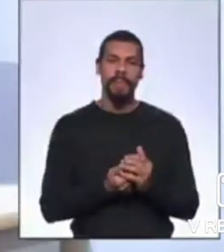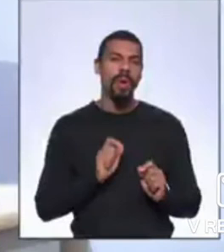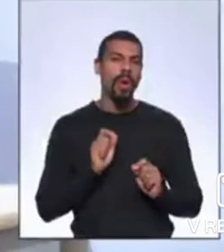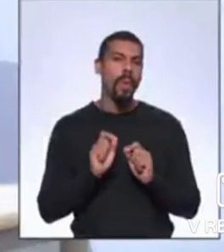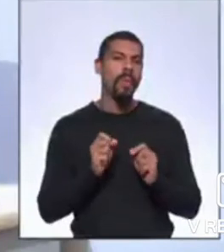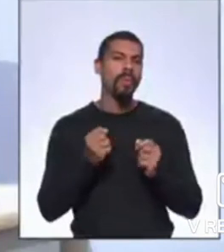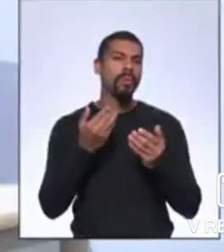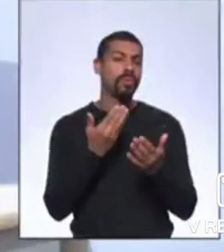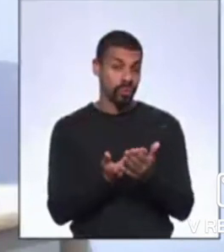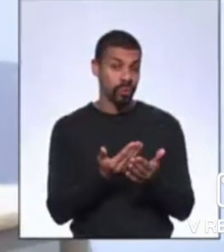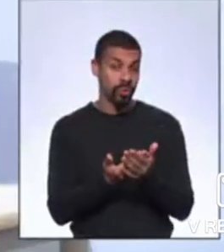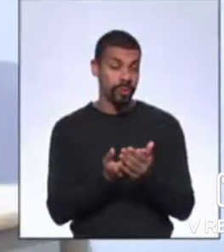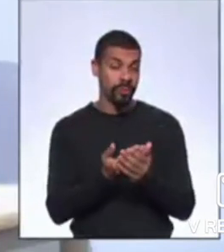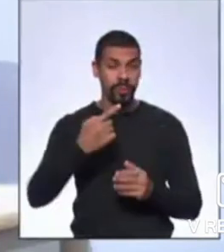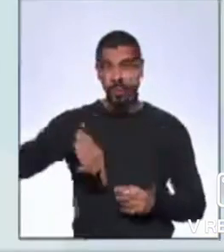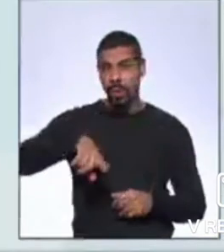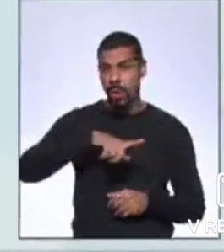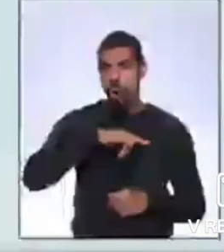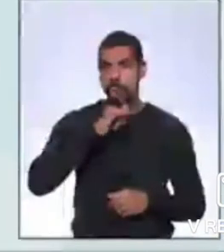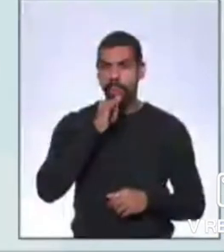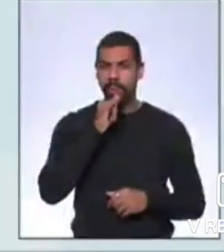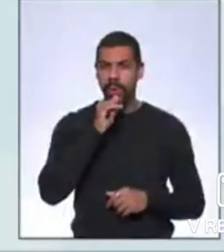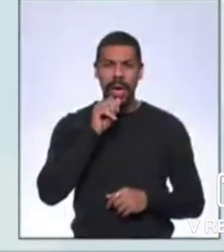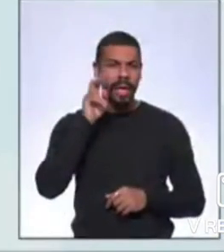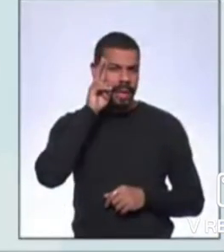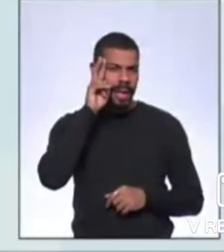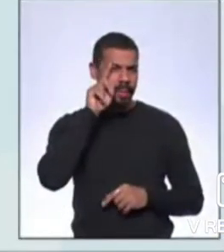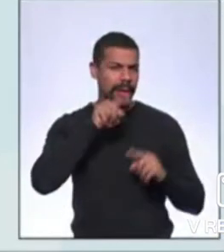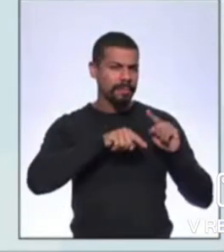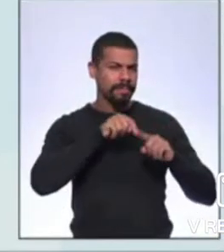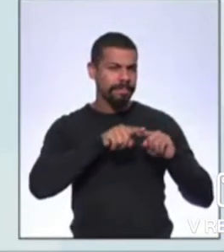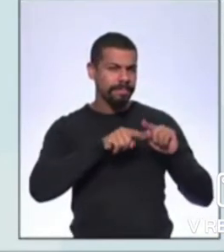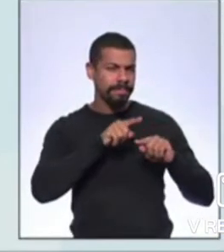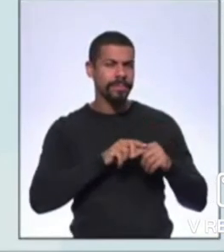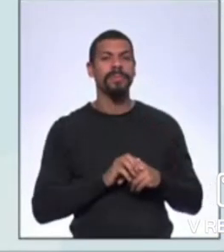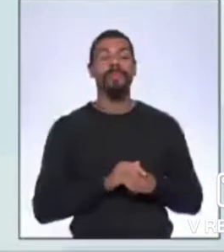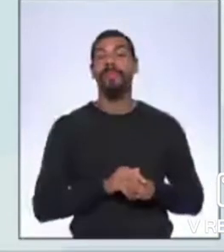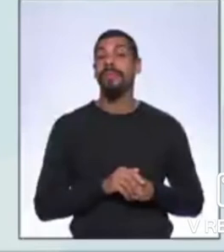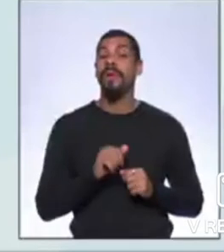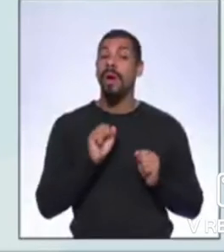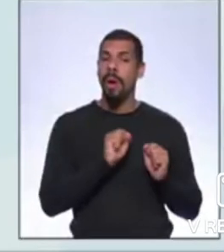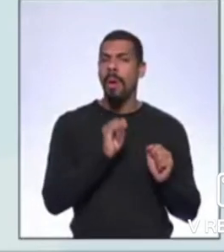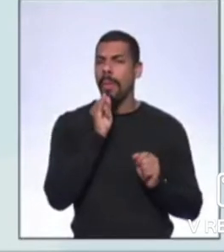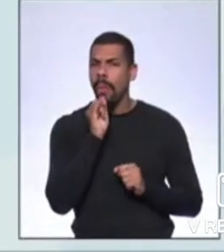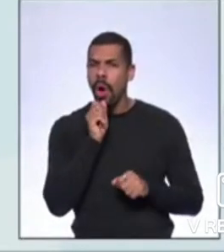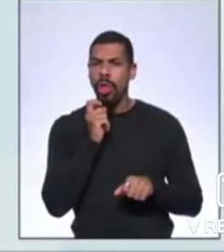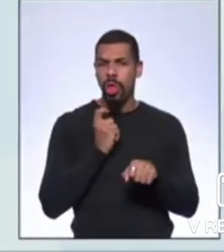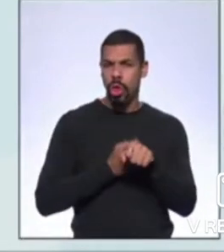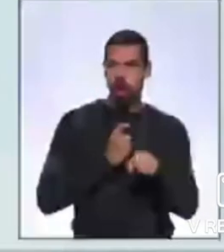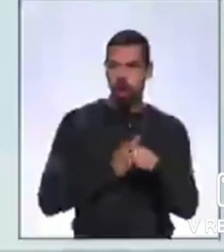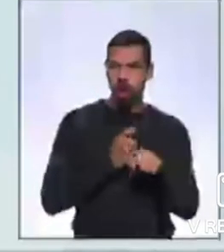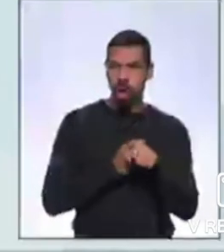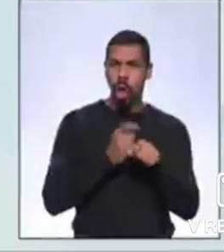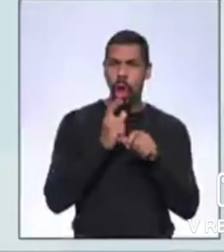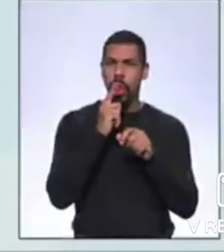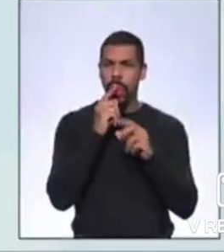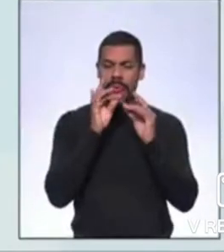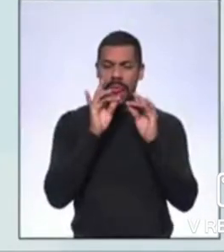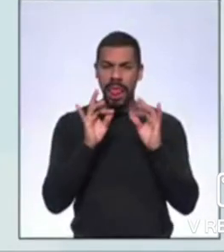na aula passada? Nós vemos alguns estados físicos da matéria, né? Que nós temos lá, que ela pode ser sólido, líquido